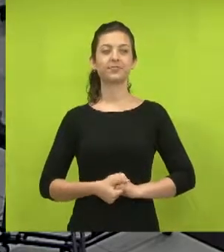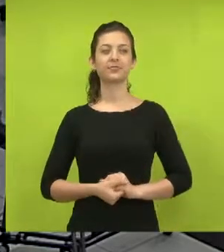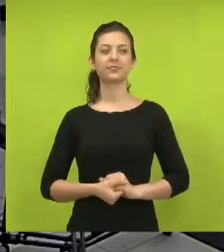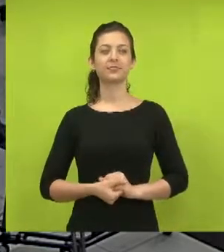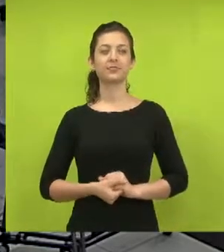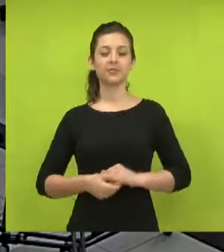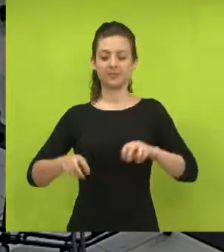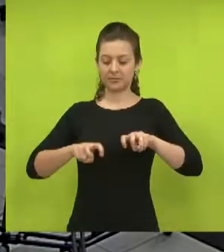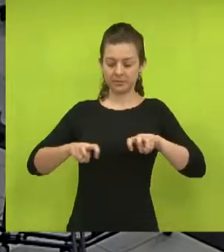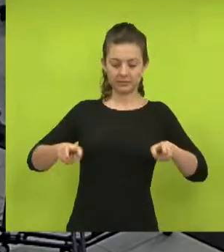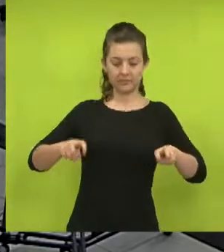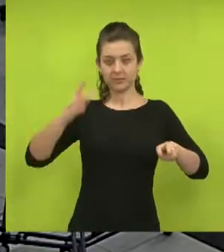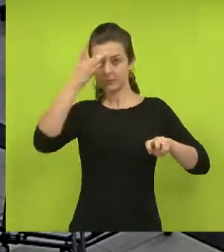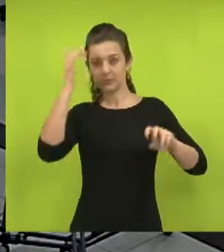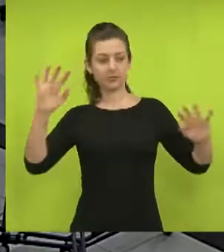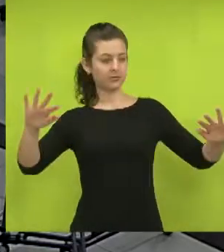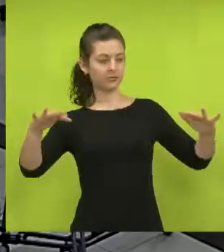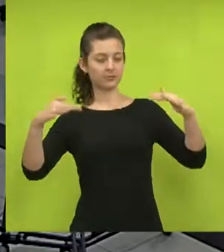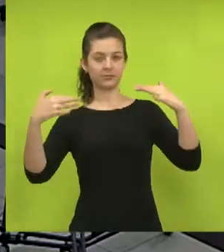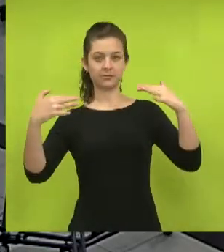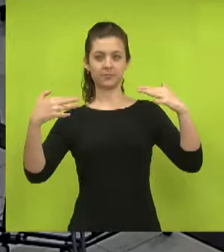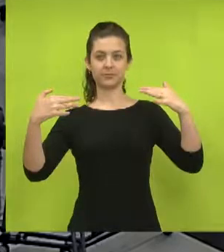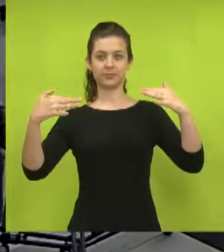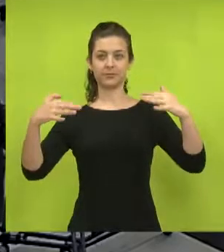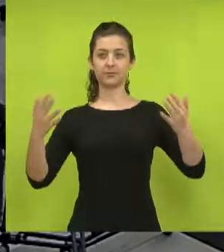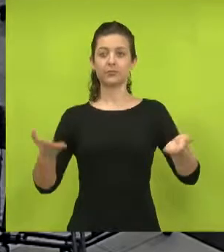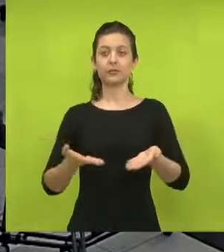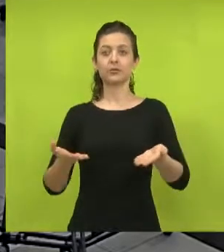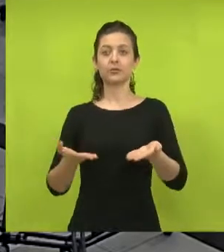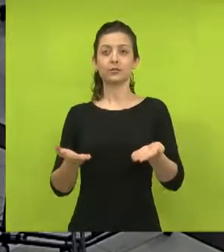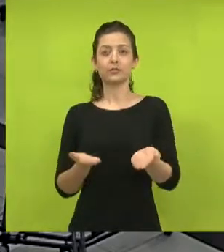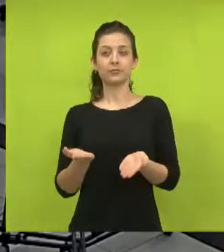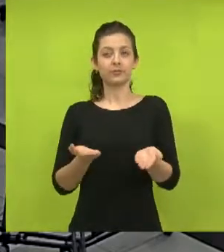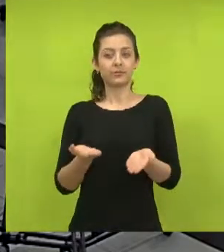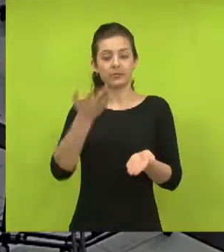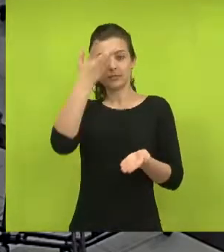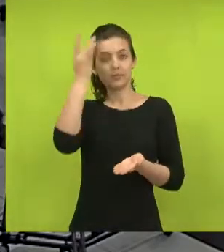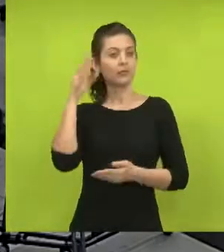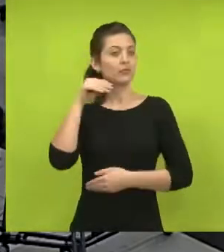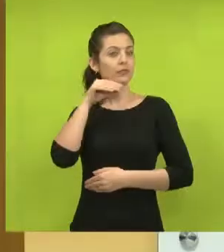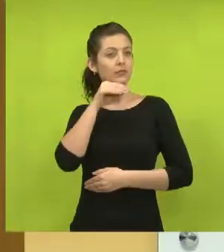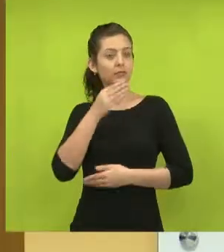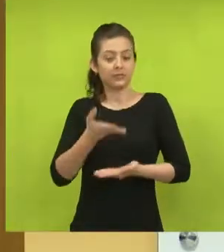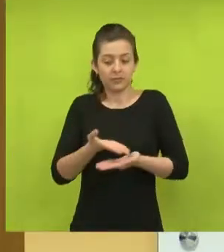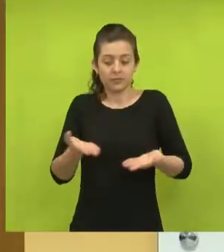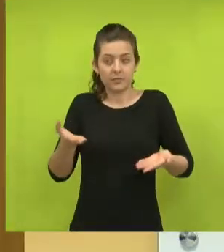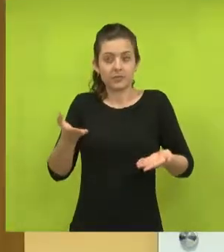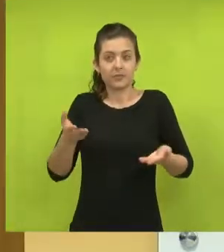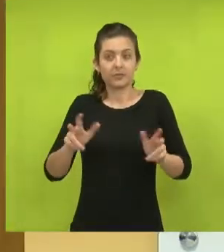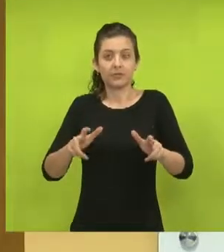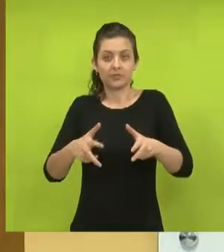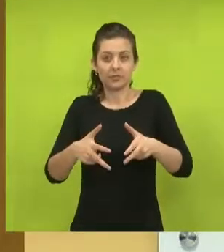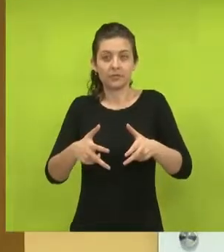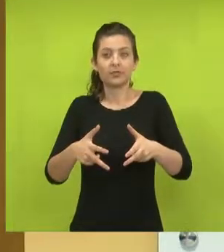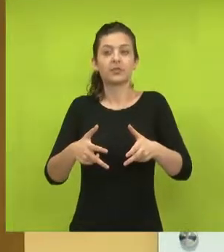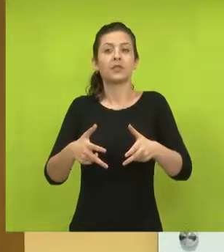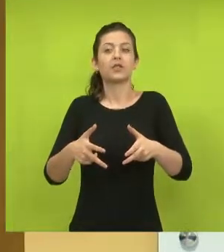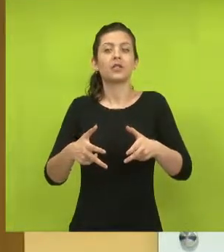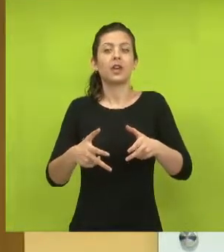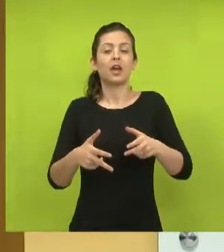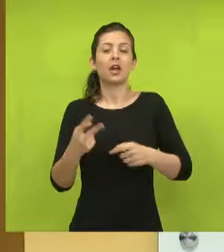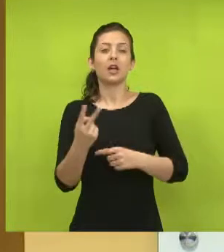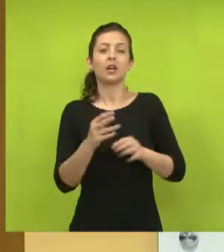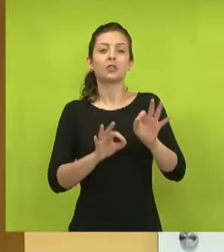à mesa, aos telespectadores e hoje aos servidores desta casa, porque esses dois projetos